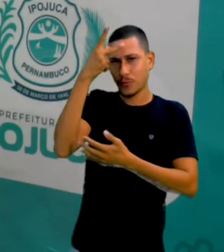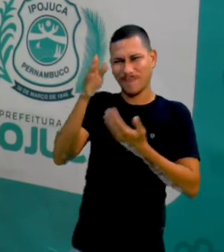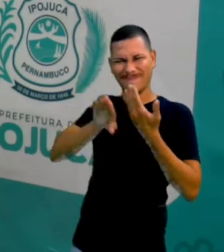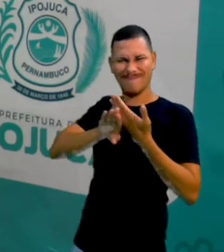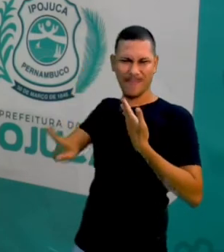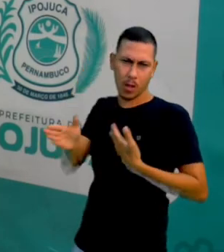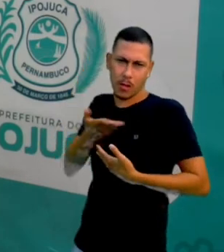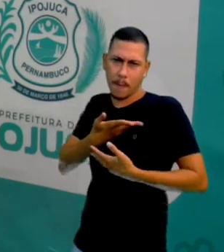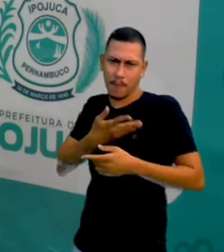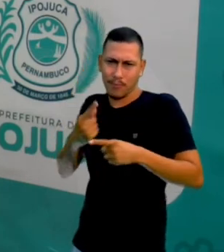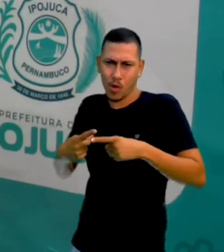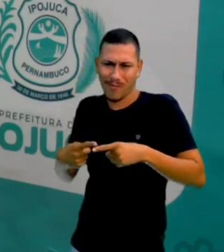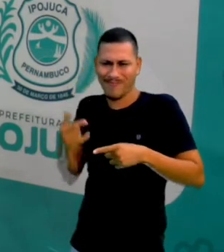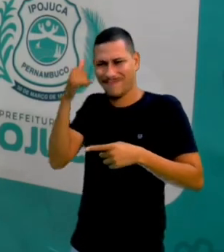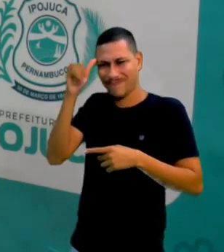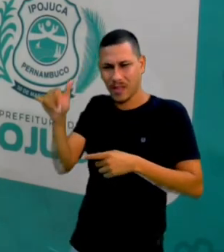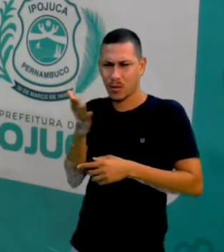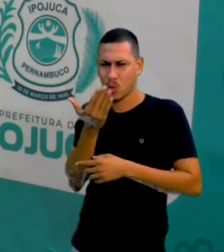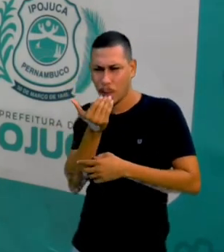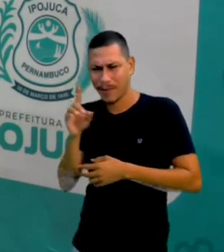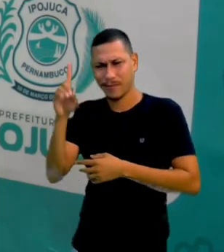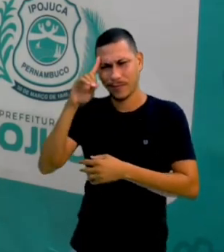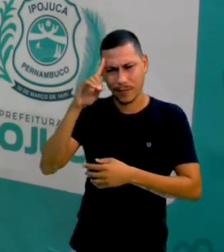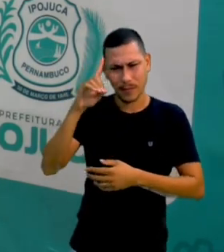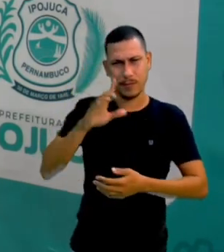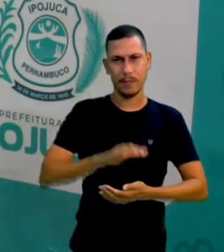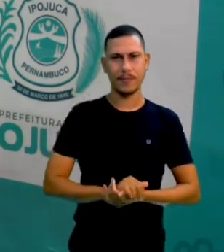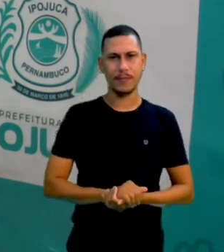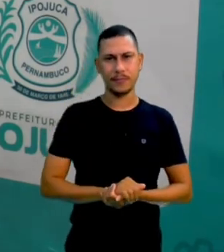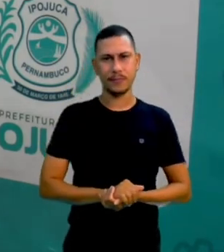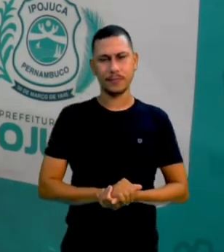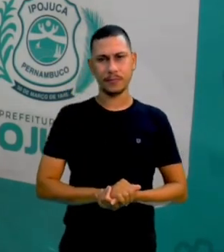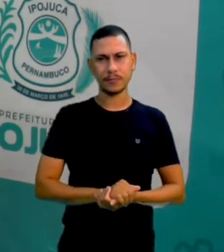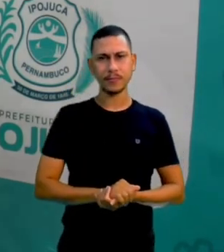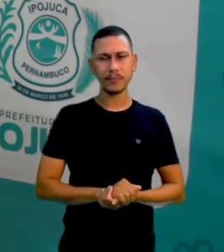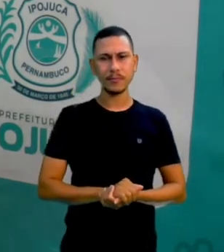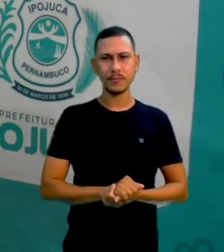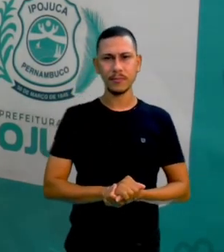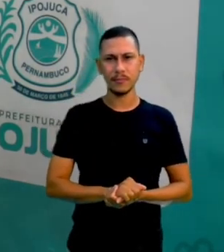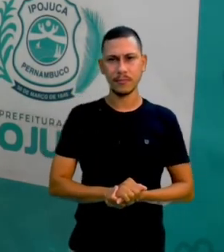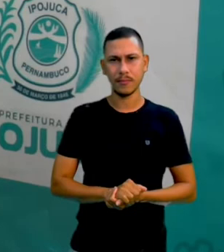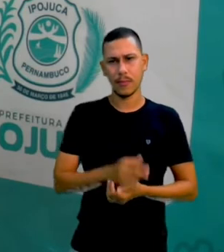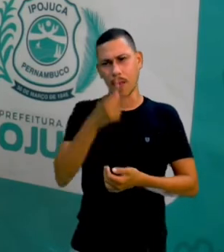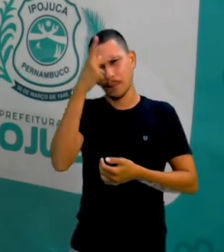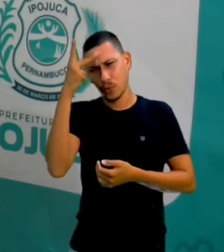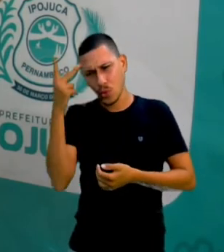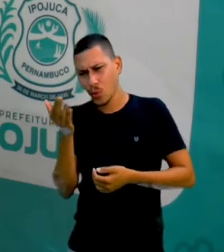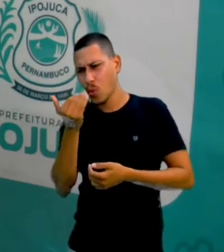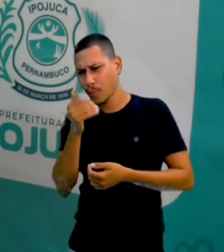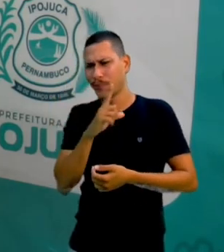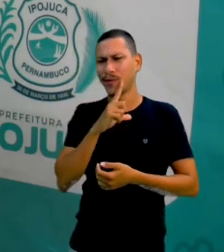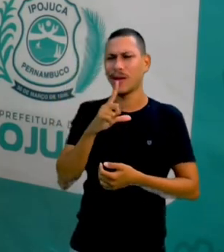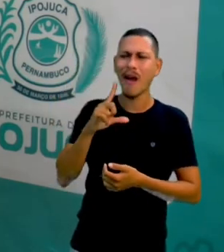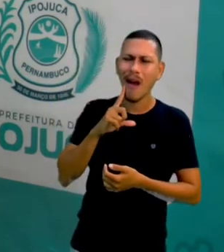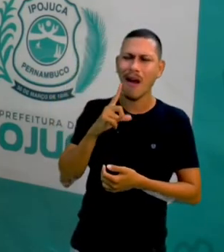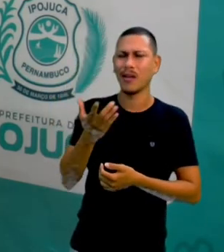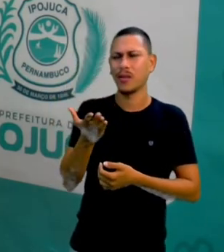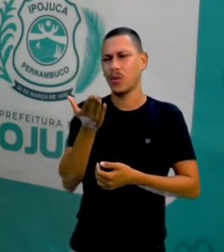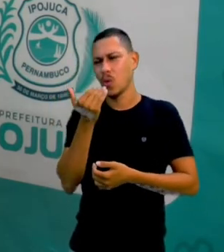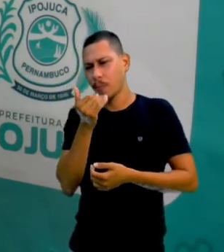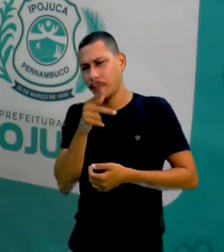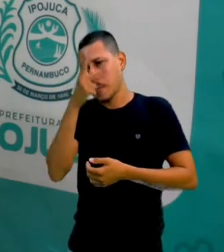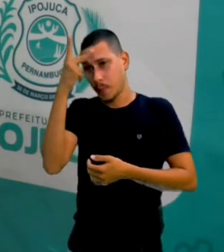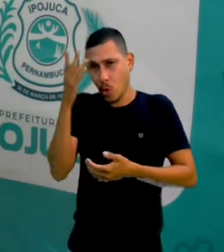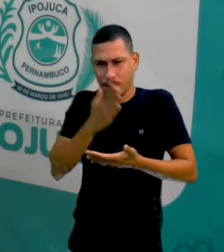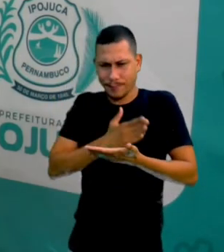trabalho, seja da escola, seja do dia a dia. Em algum momento a gente termina fazendo um lanche junto, né, beliscando um pouquinho, e a